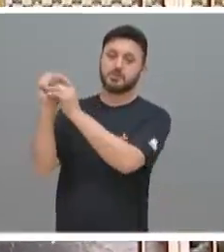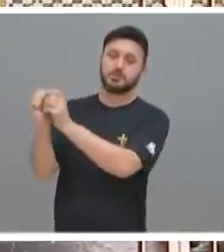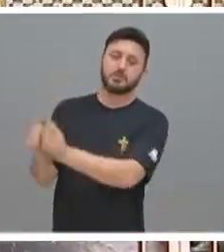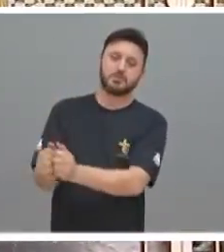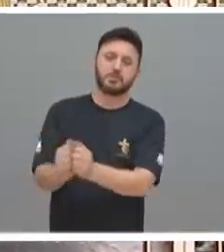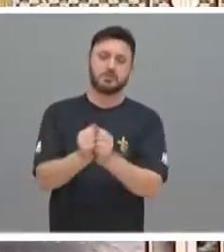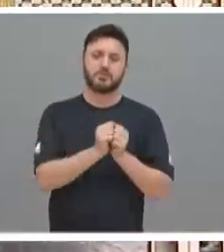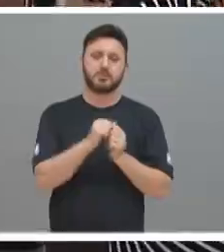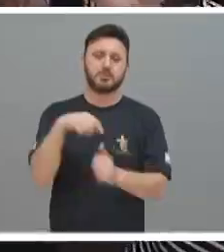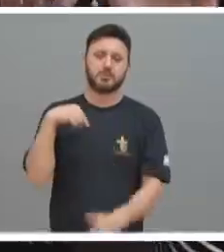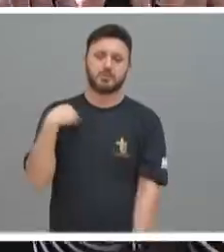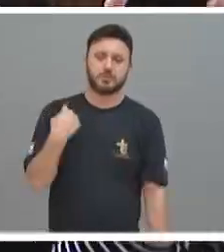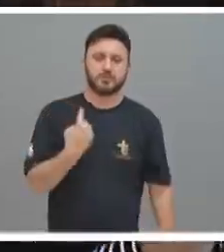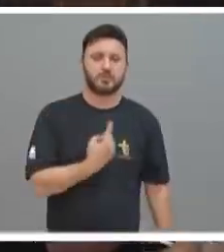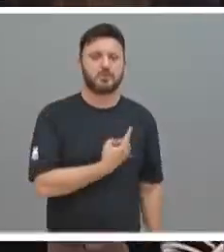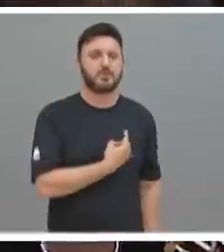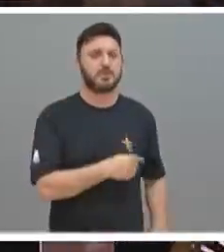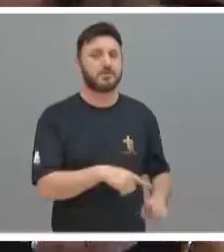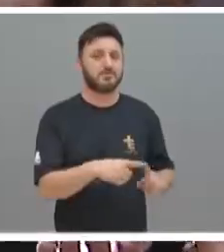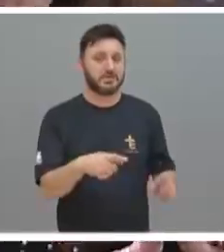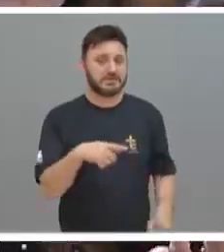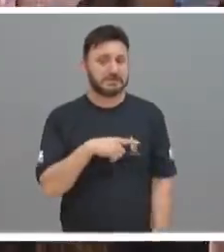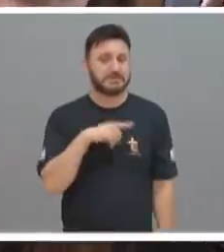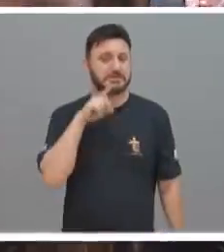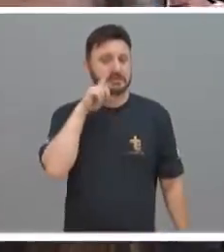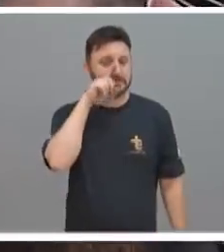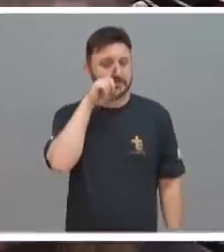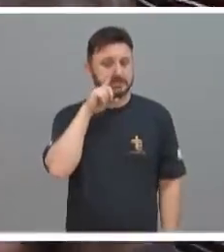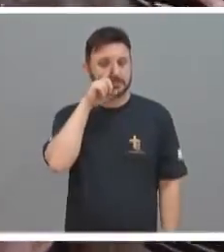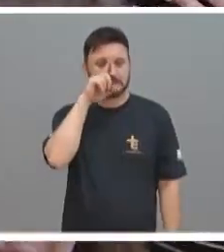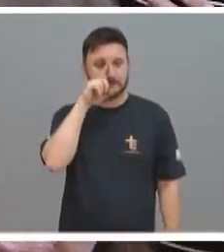Cristo está entre nós o